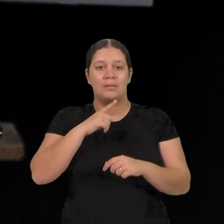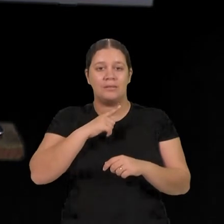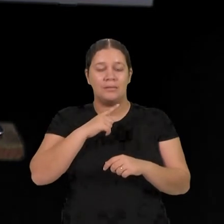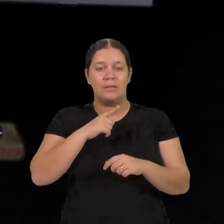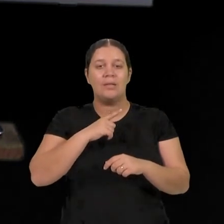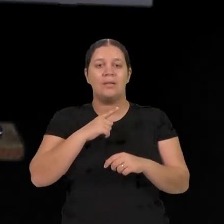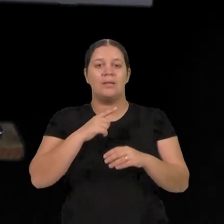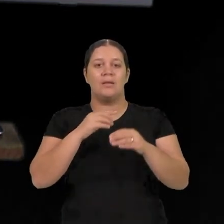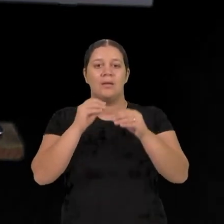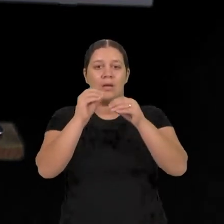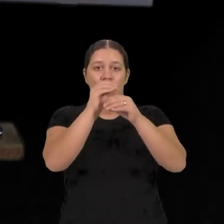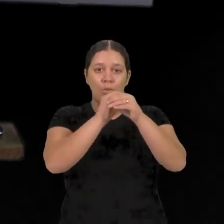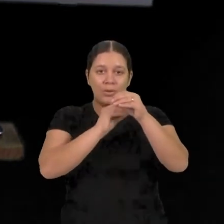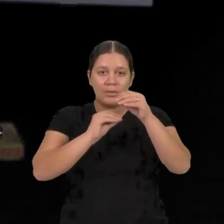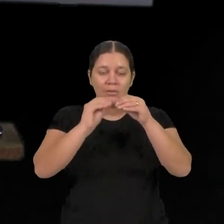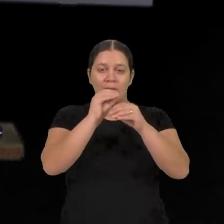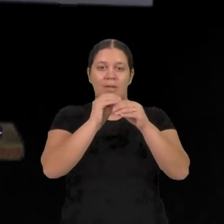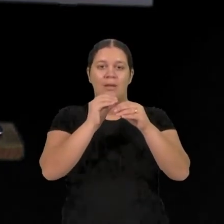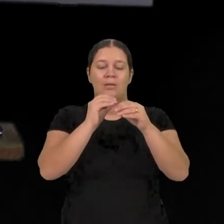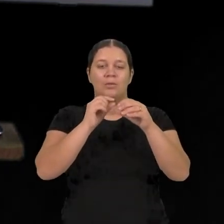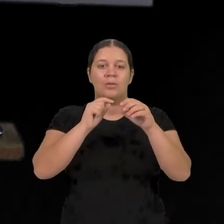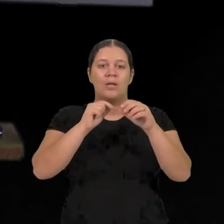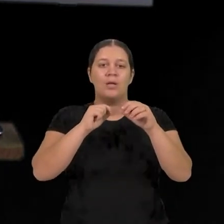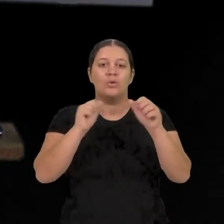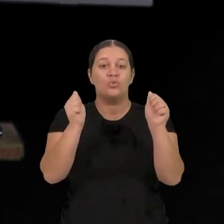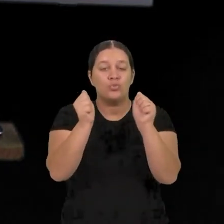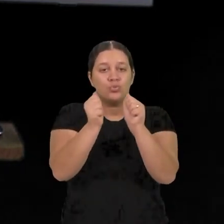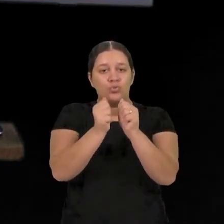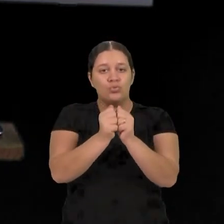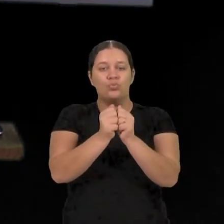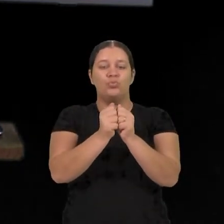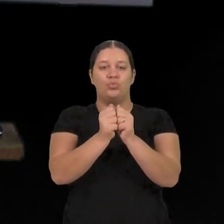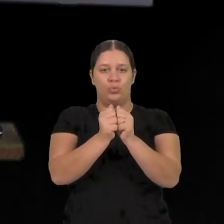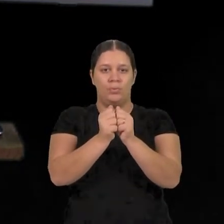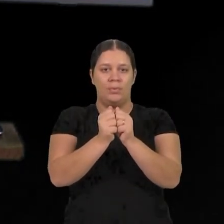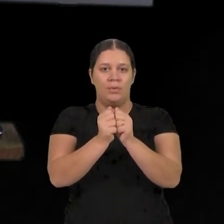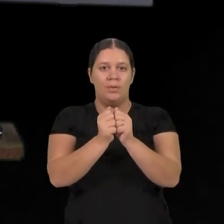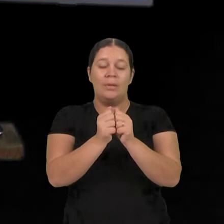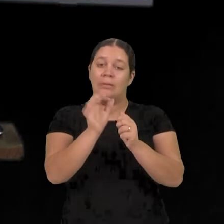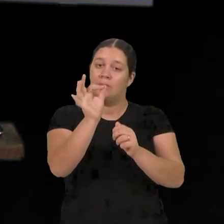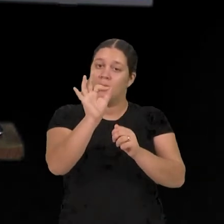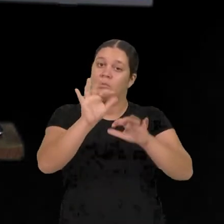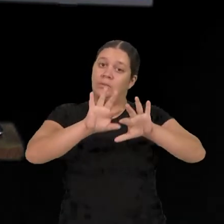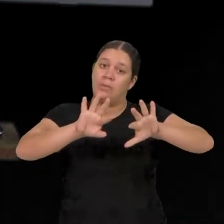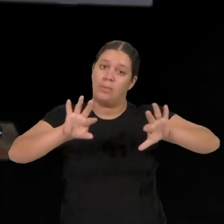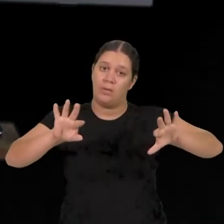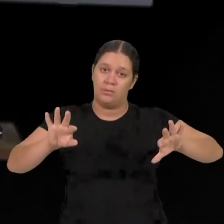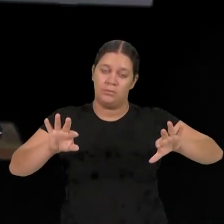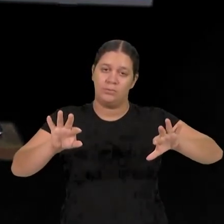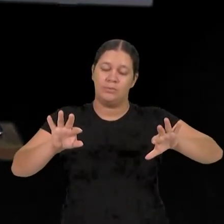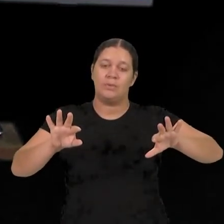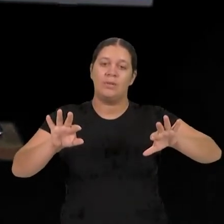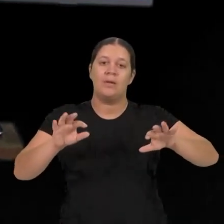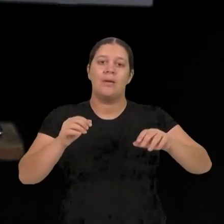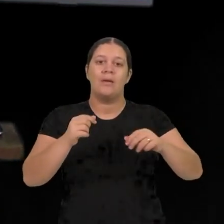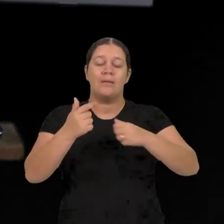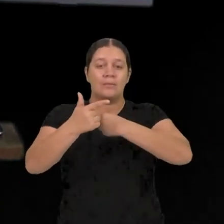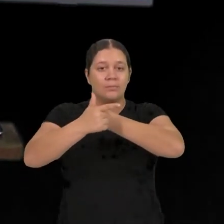as organelas trabalhando em conjunto, nunca sobrepondo umas às outras, tá? E